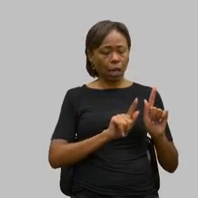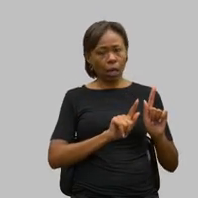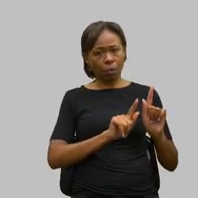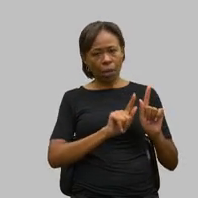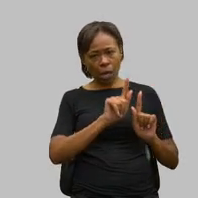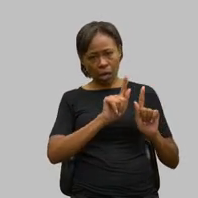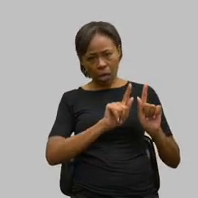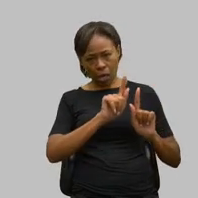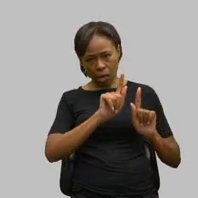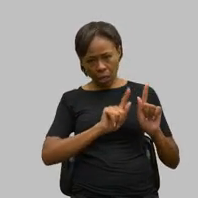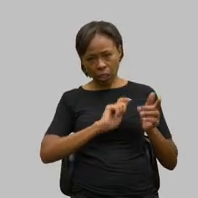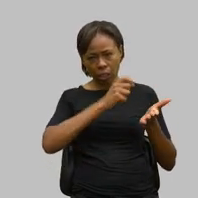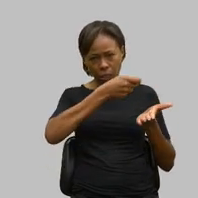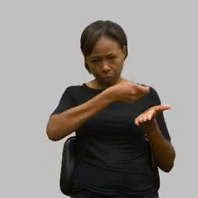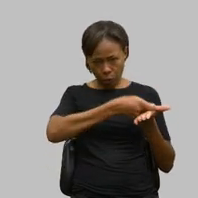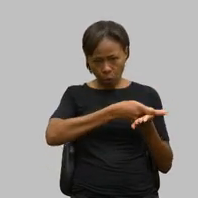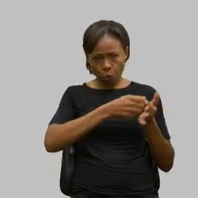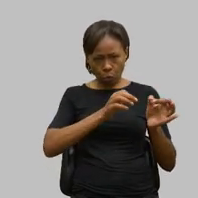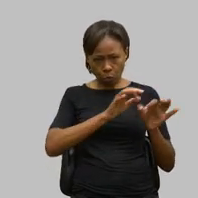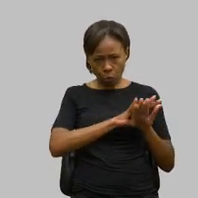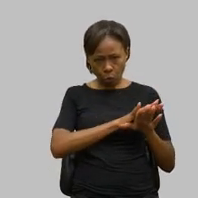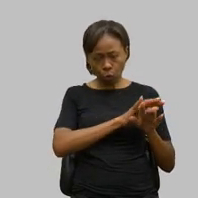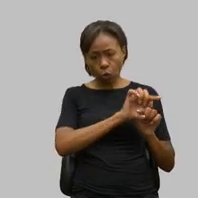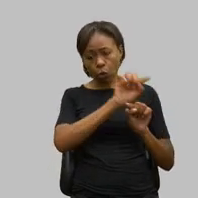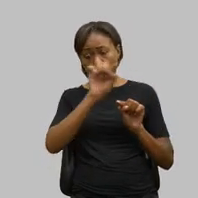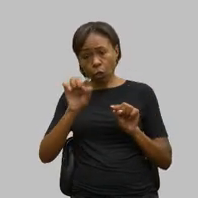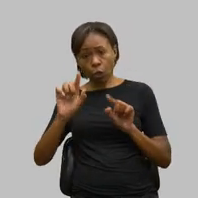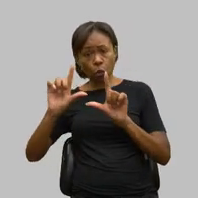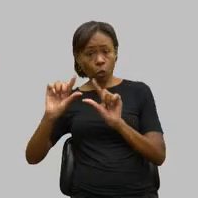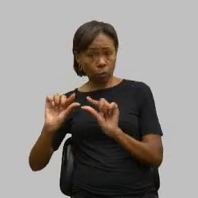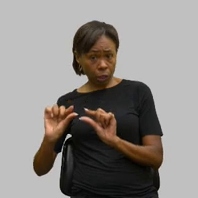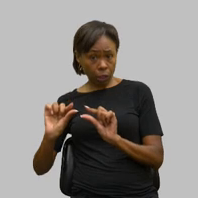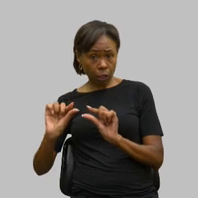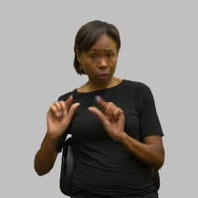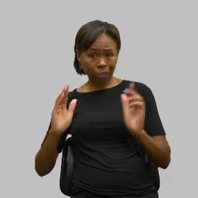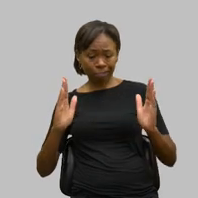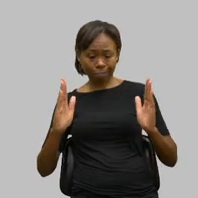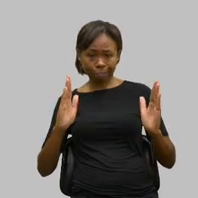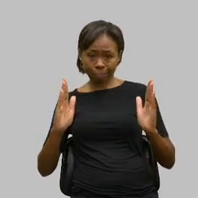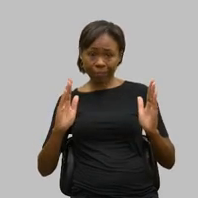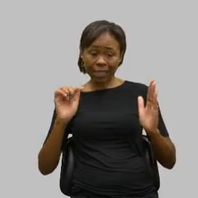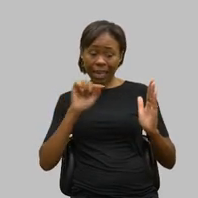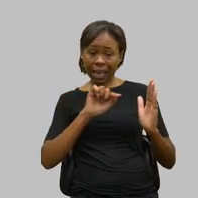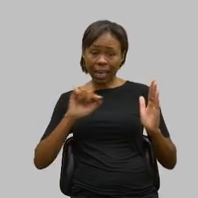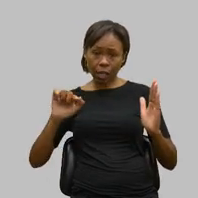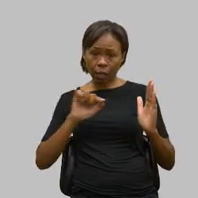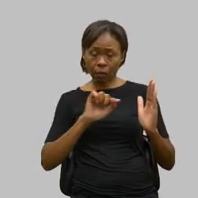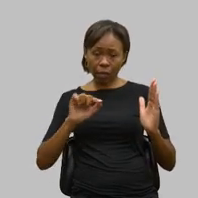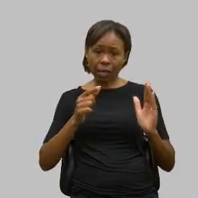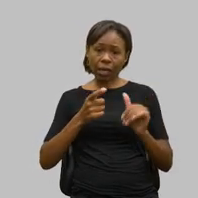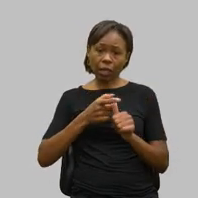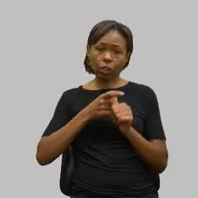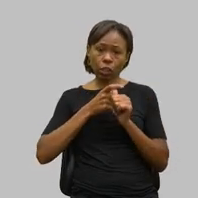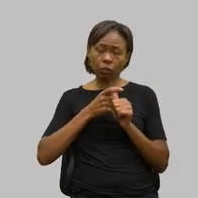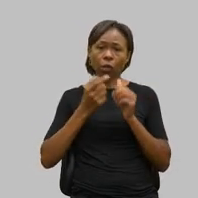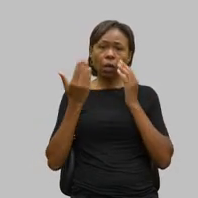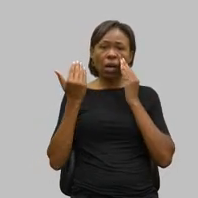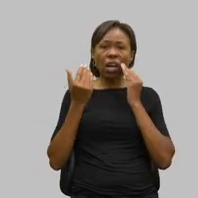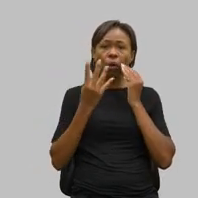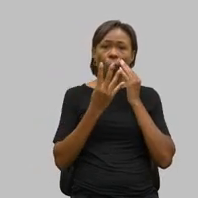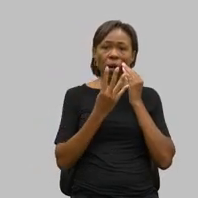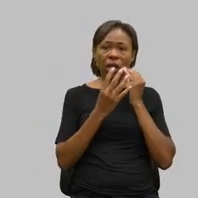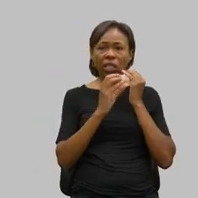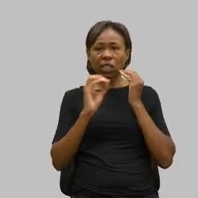do executado e o mínimo, existe a dívida, que a gente também está pagando. então em 2021 foram quase 400 milhões, 22